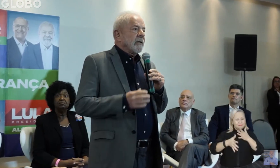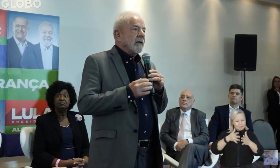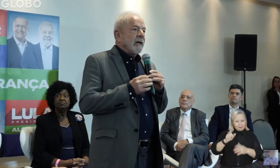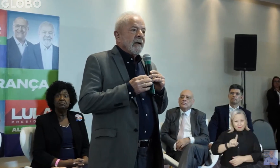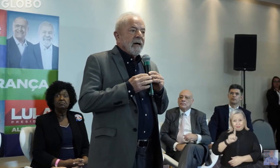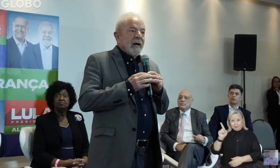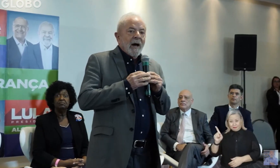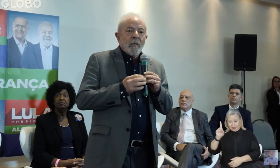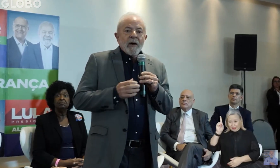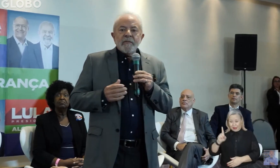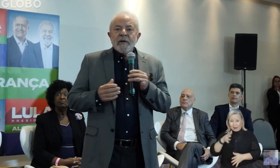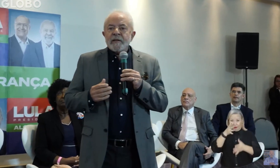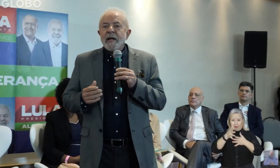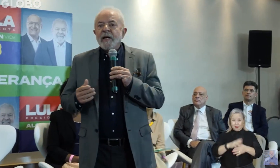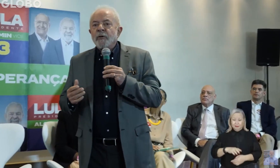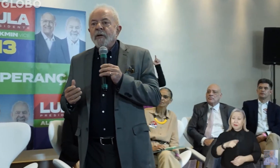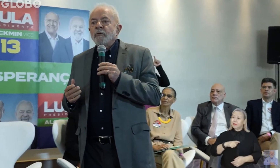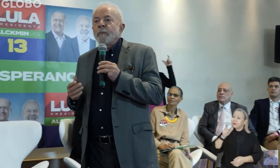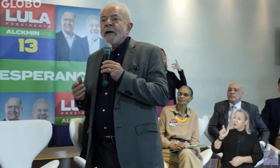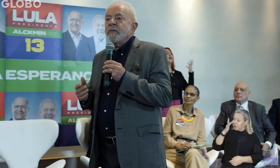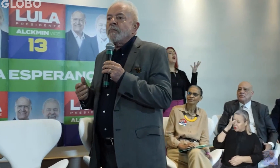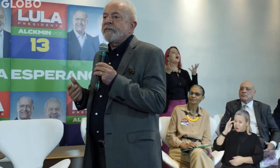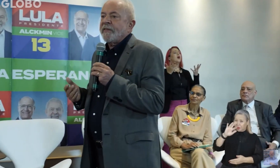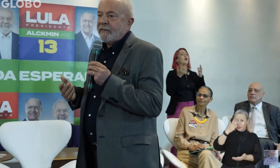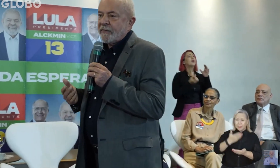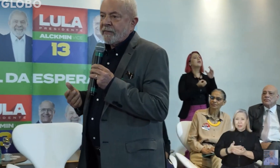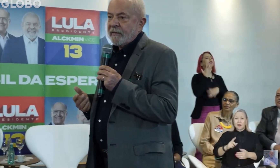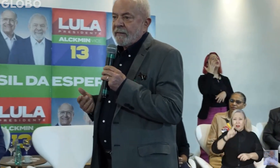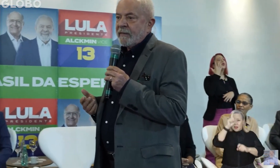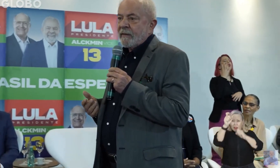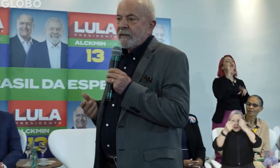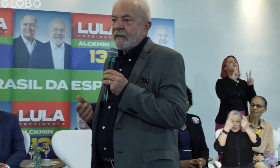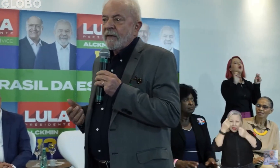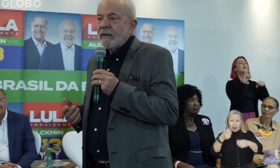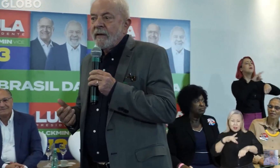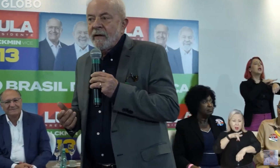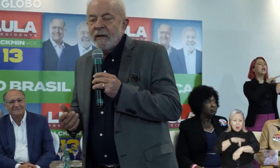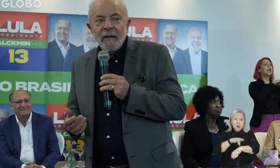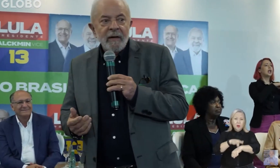acredita. Agora inventaram a história do banheiro unissex.